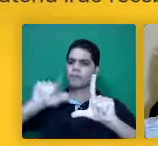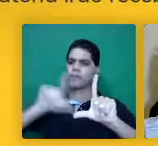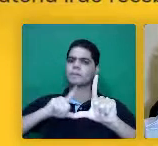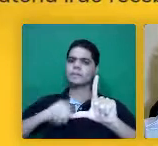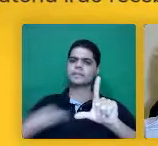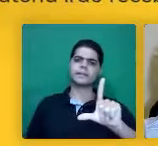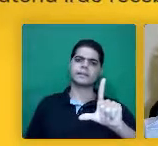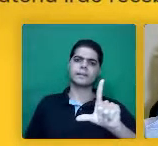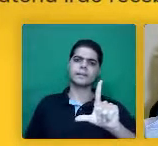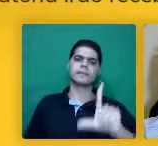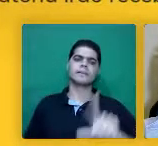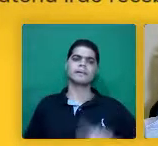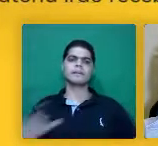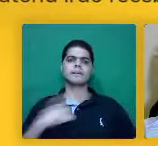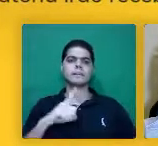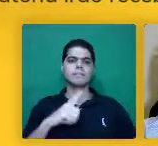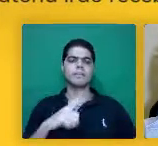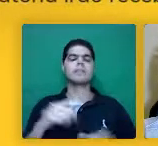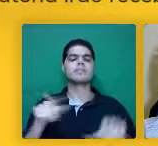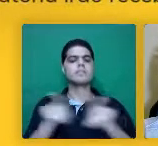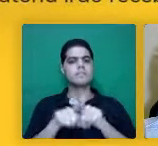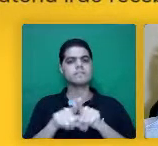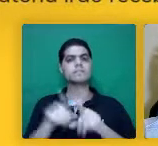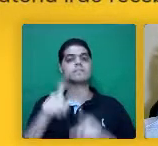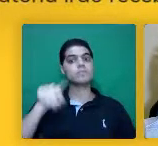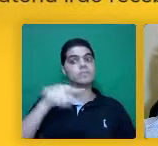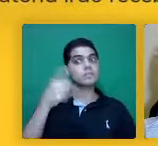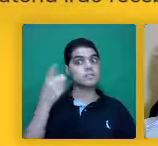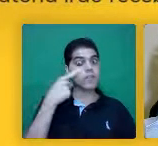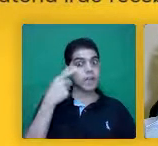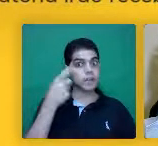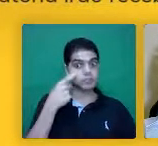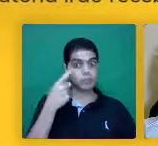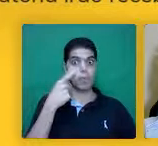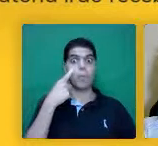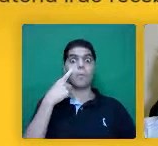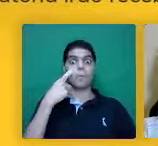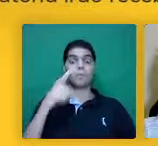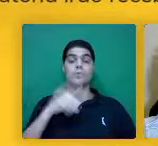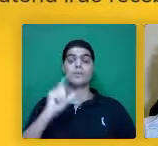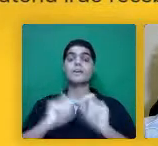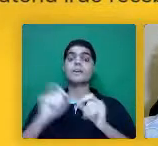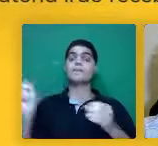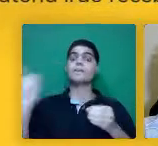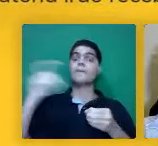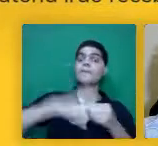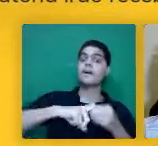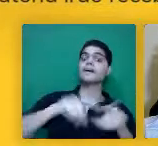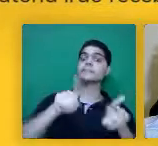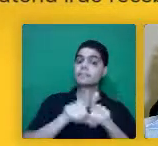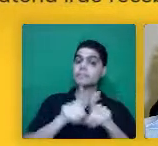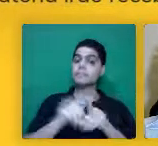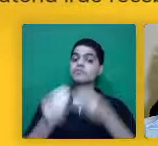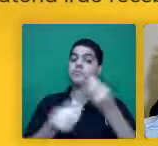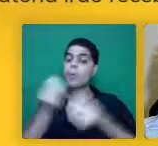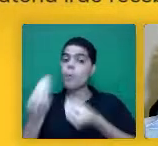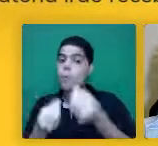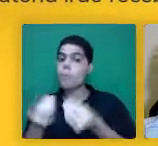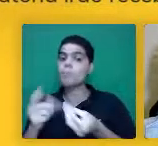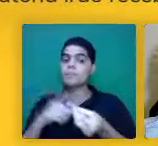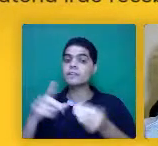Do evento de outubro. E também, gente, fiquem de olho no resgate que a gente está fazendo da